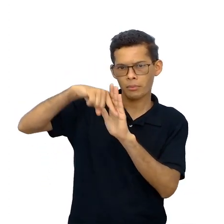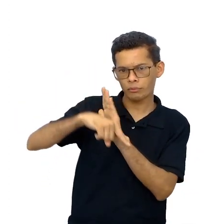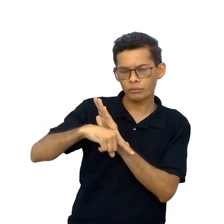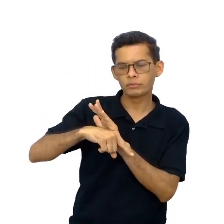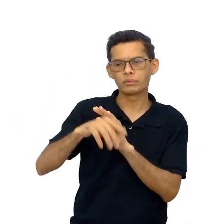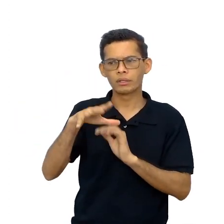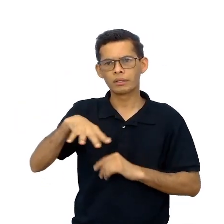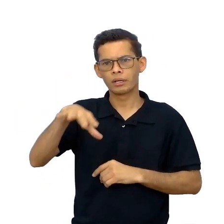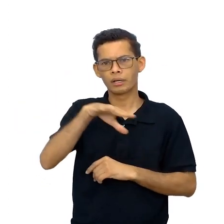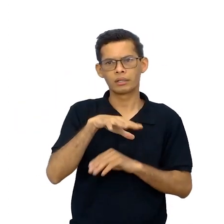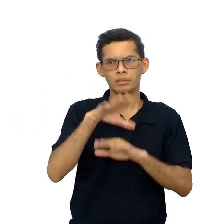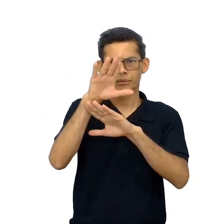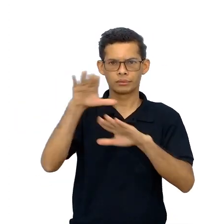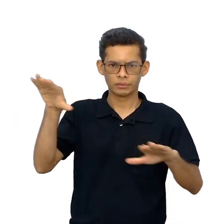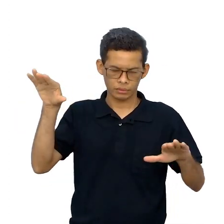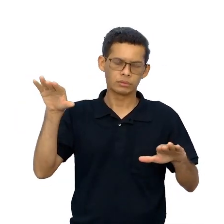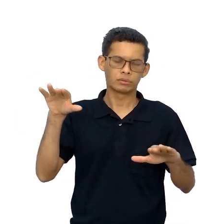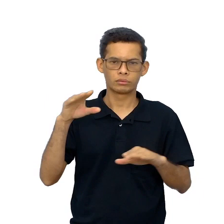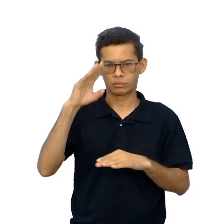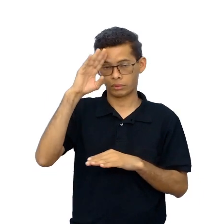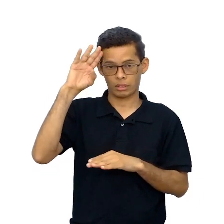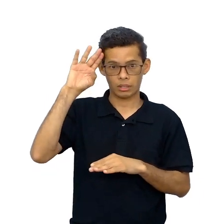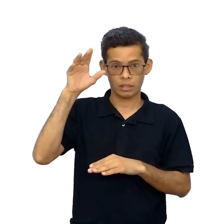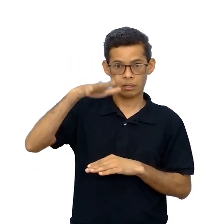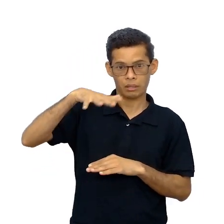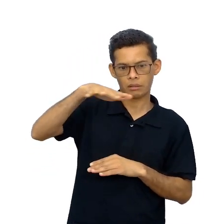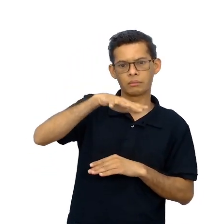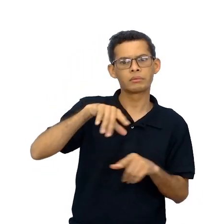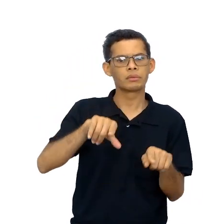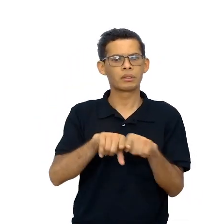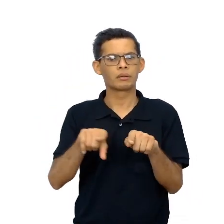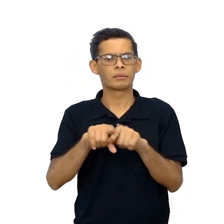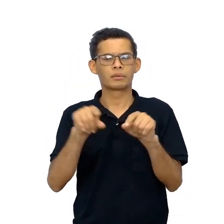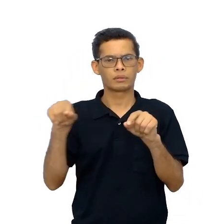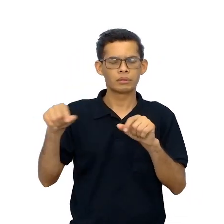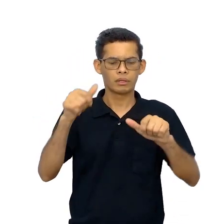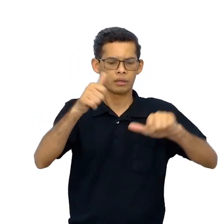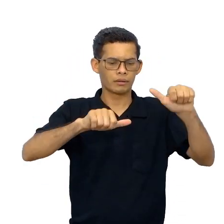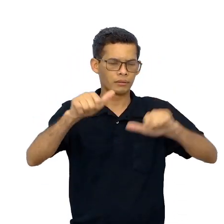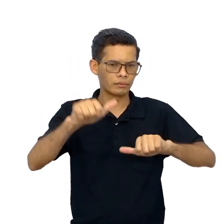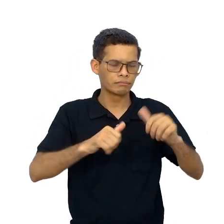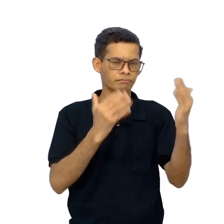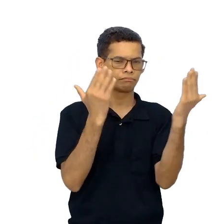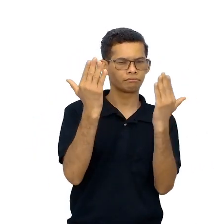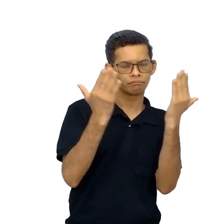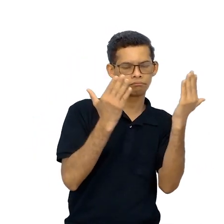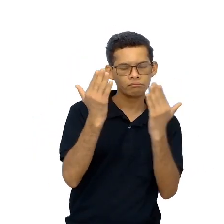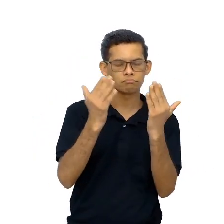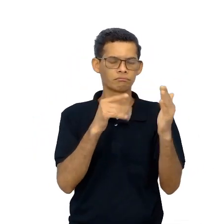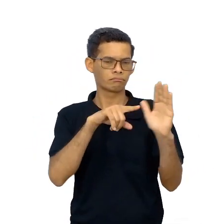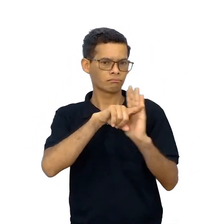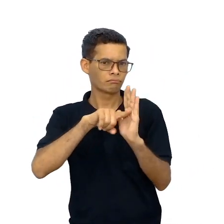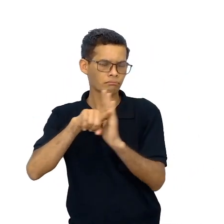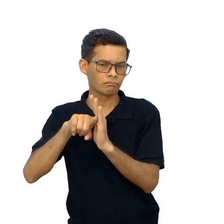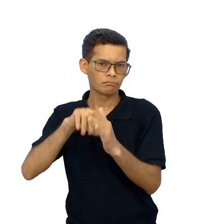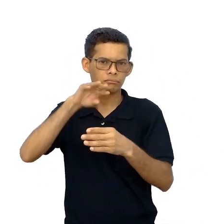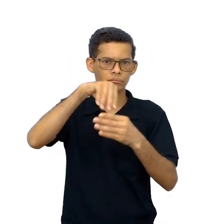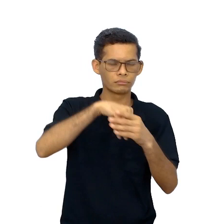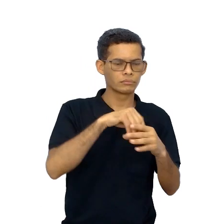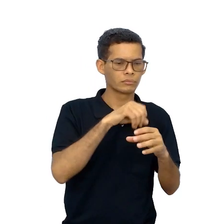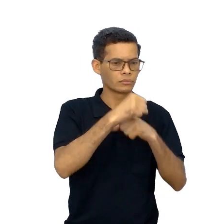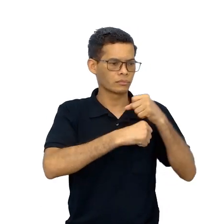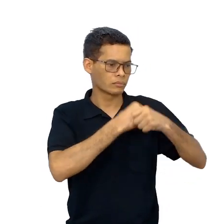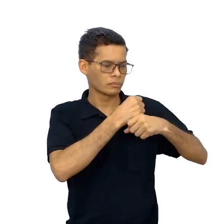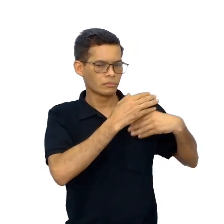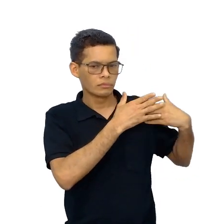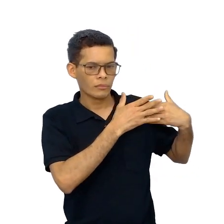dos estudantes, mediante atividades e avaliações diagnósticas, formativas e somativas realizadas no decorrer do ano.